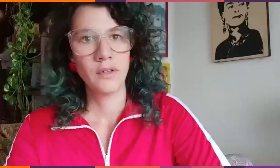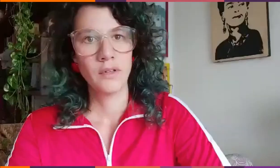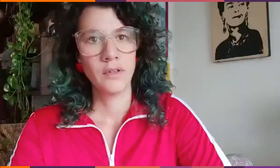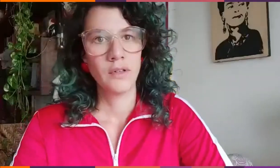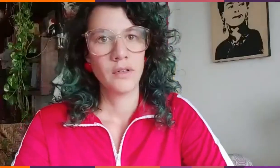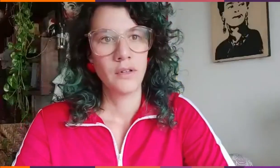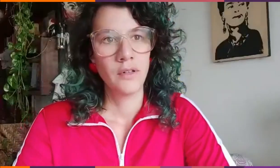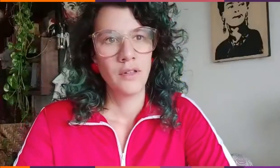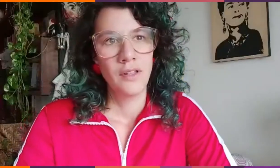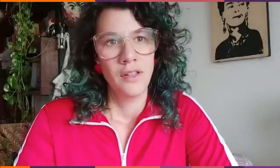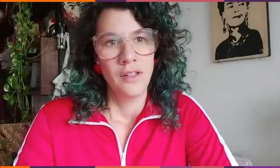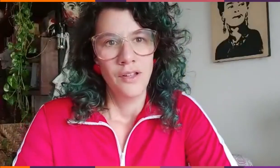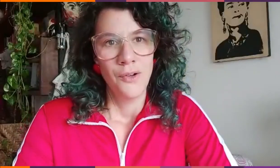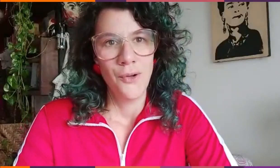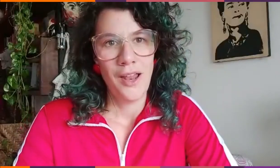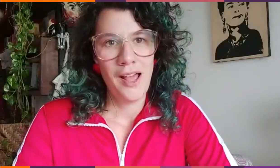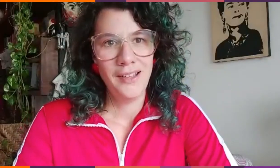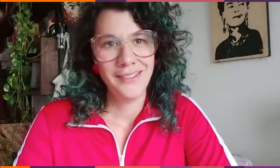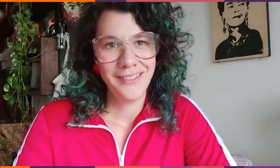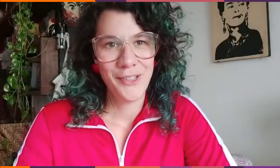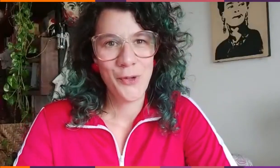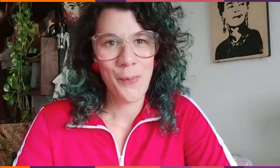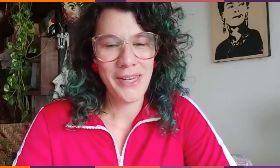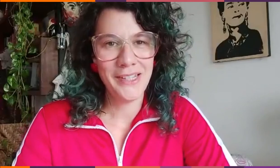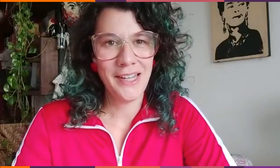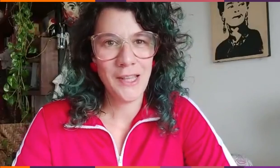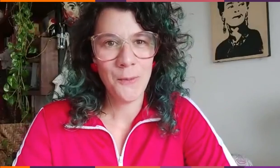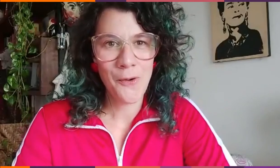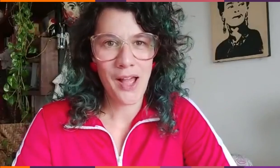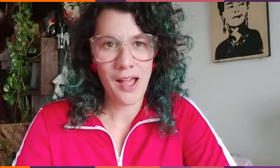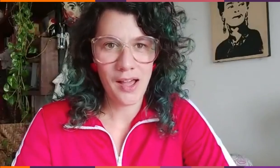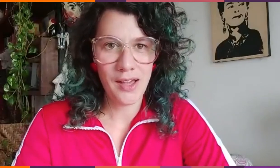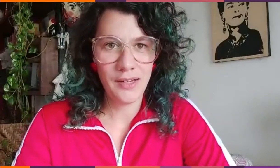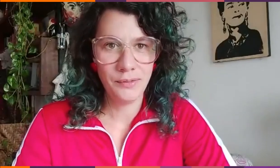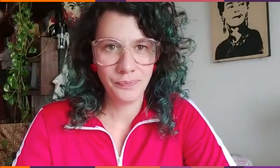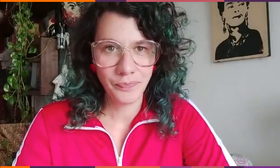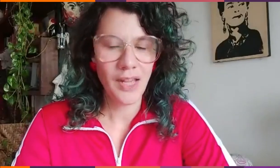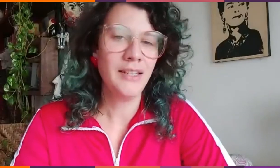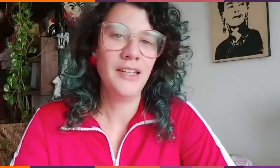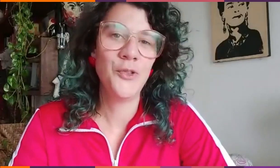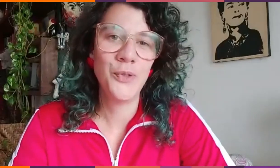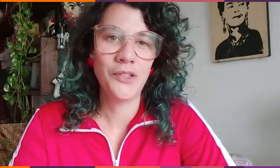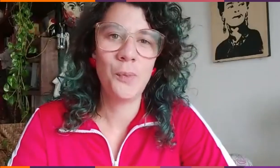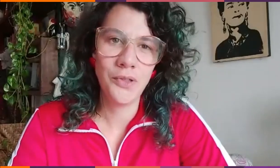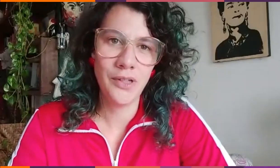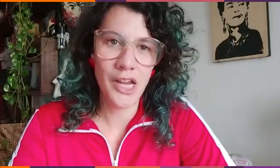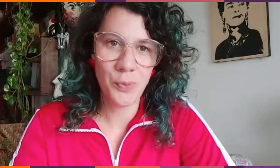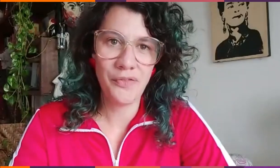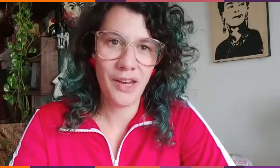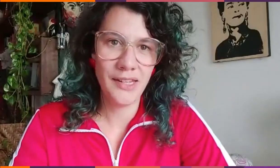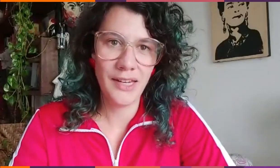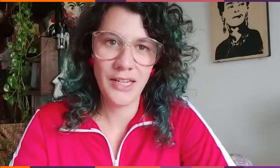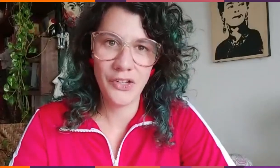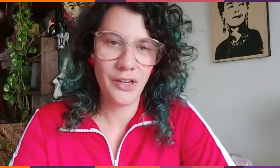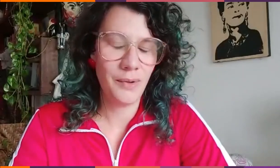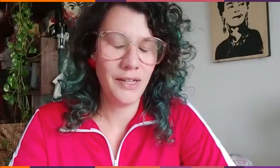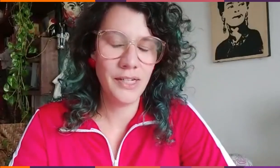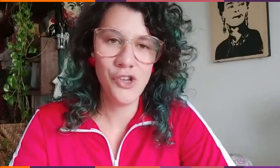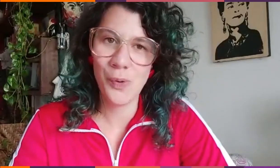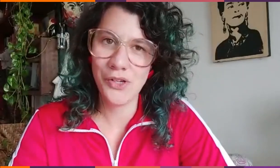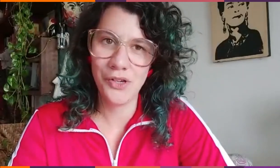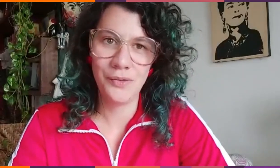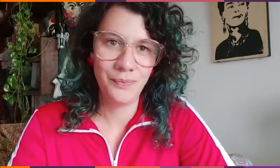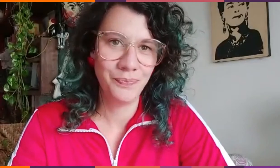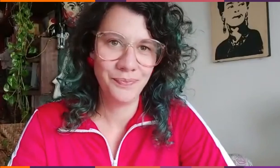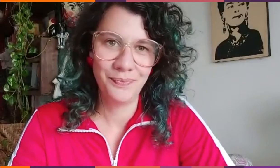p o Olá eu sou a Mariana Salomão Carrara agradeço ontem essa oportunidade para falar da